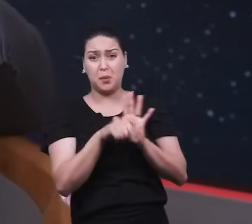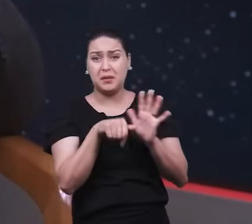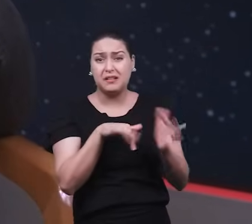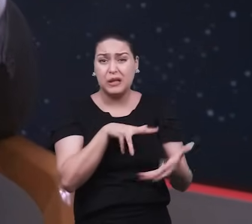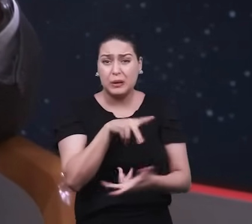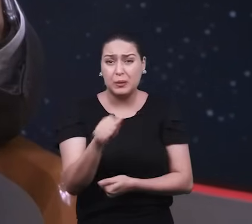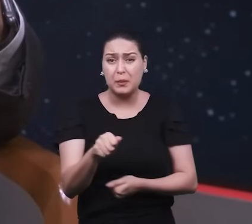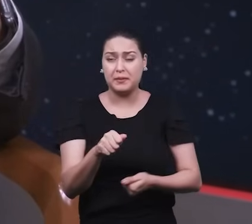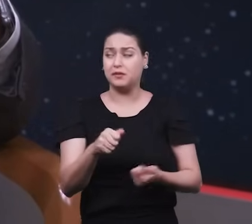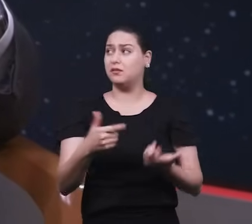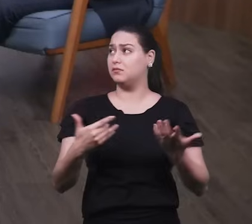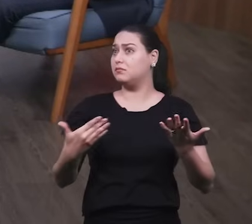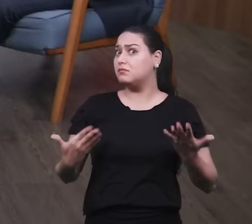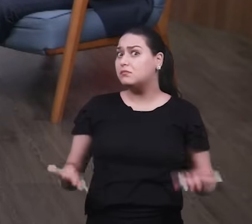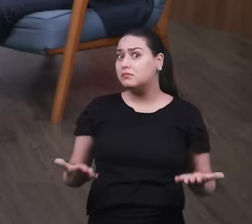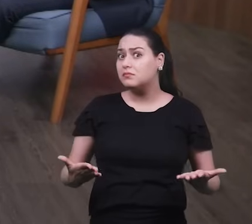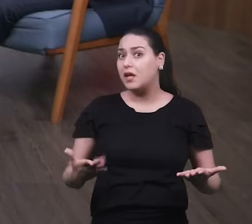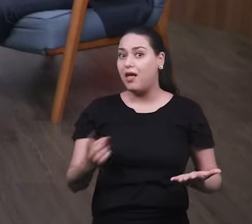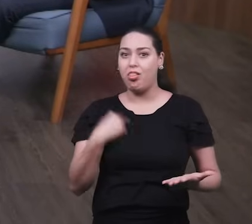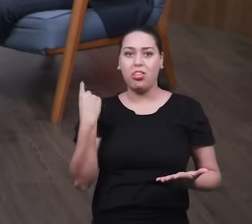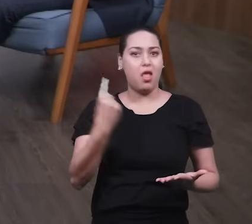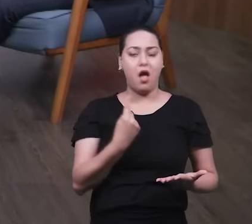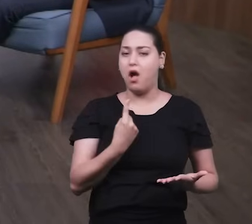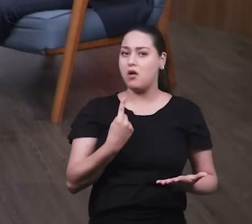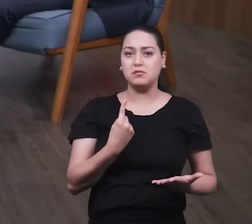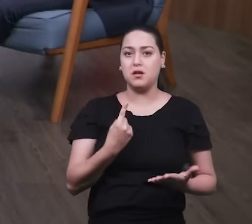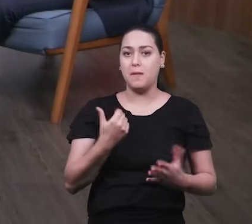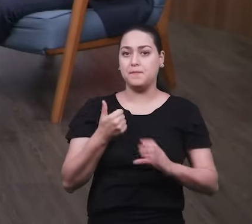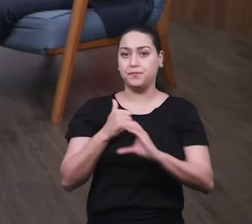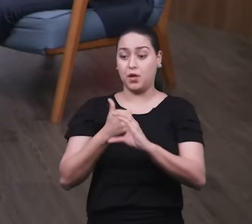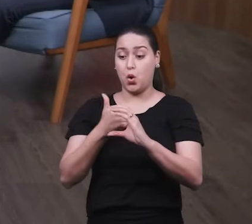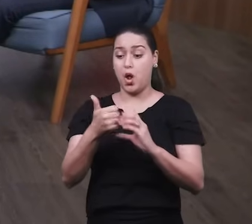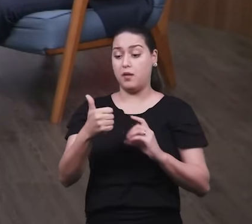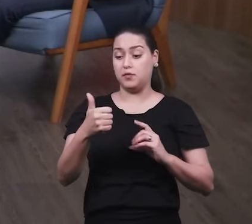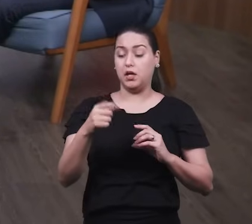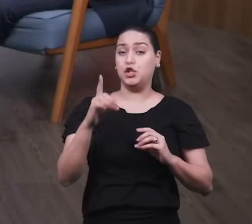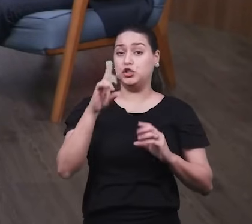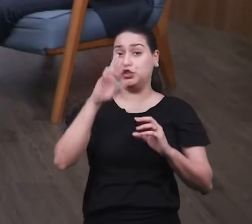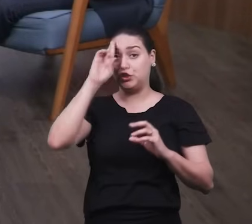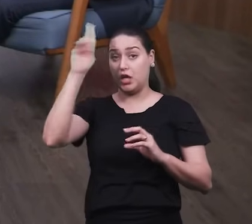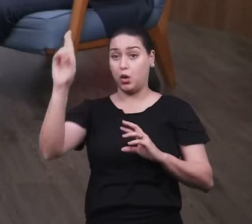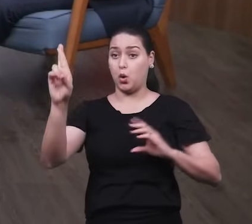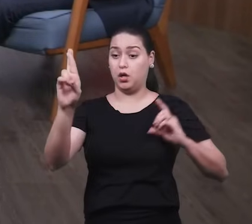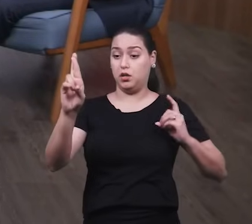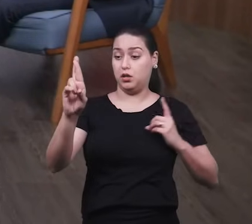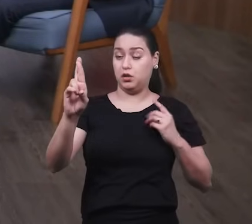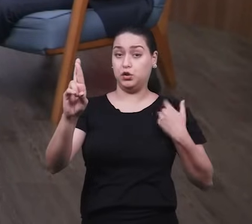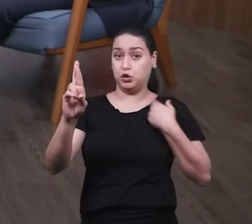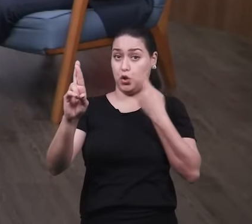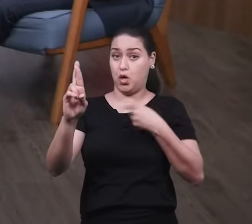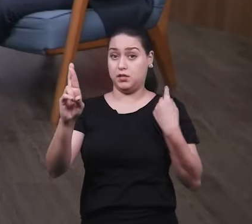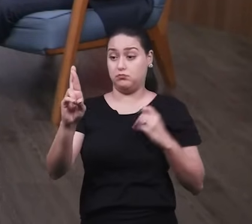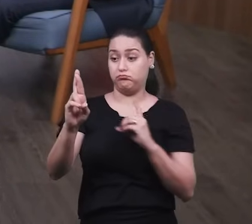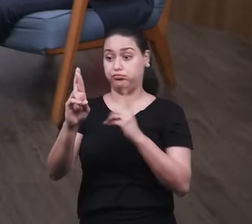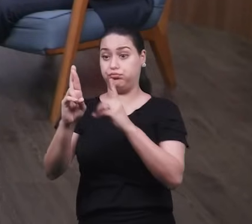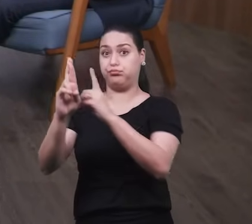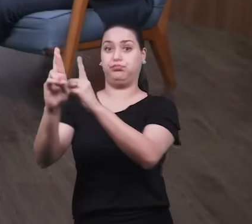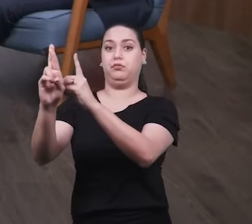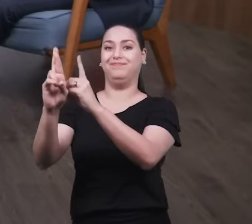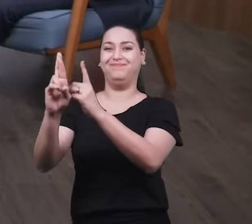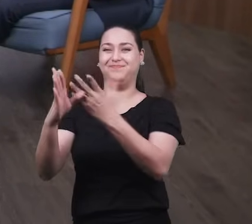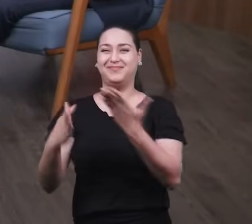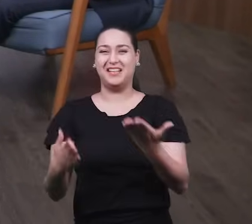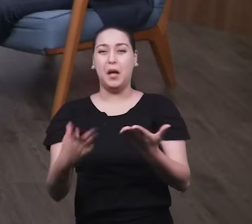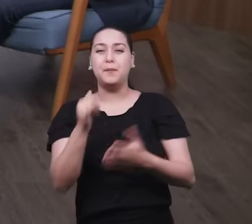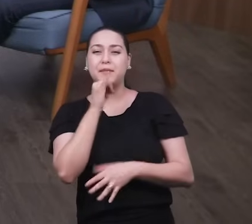já estabelece. É muito interessante isso. Se nós lembrarmos dos pais do Senhor Jesus, os pais do Senhor Jesus, lá em Lucas, esqueceram Jesus